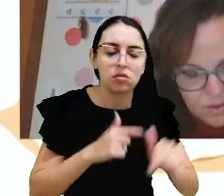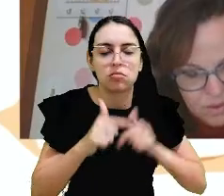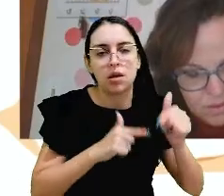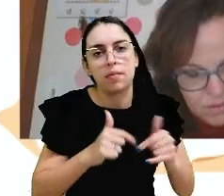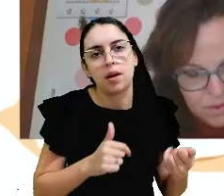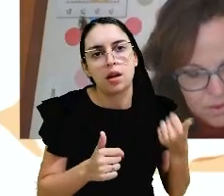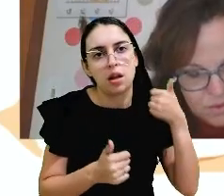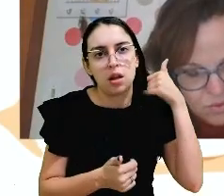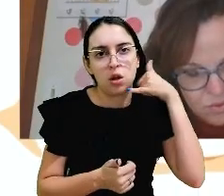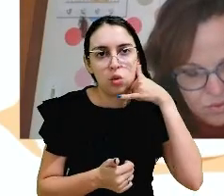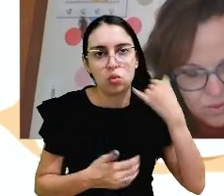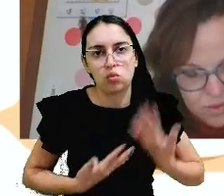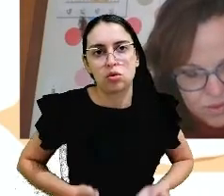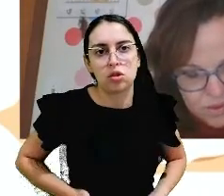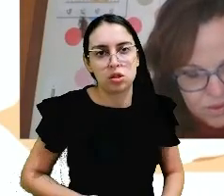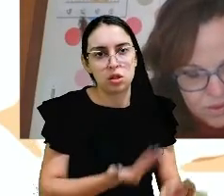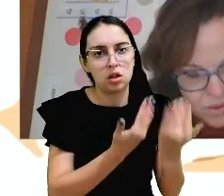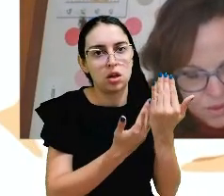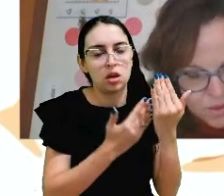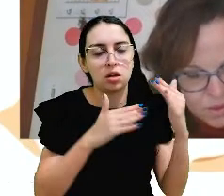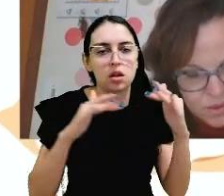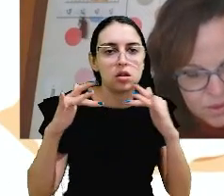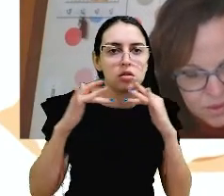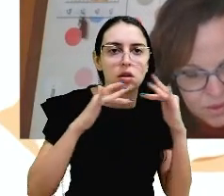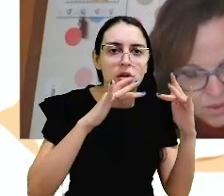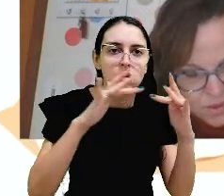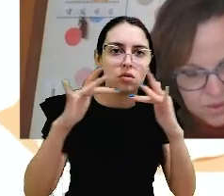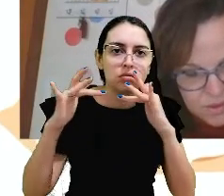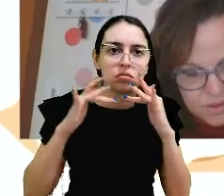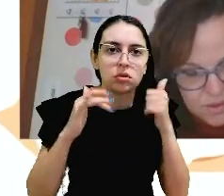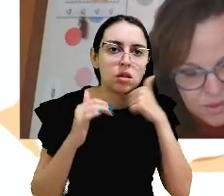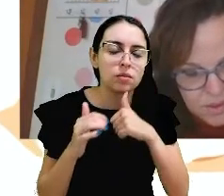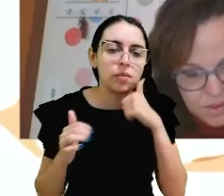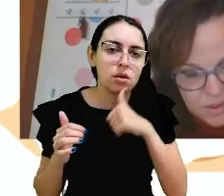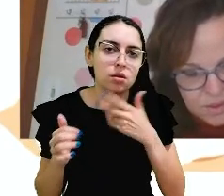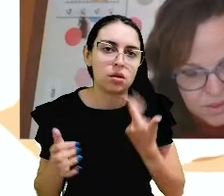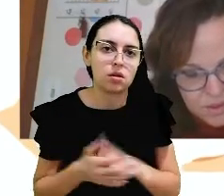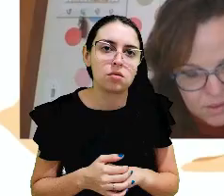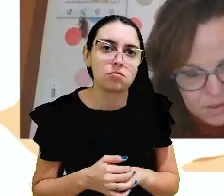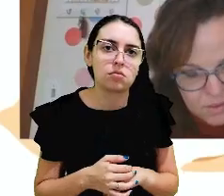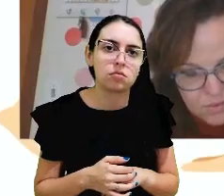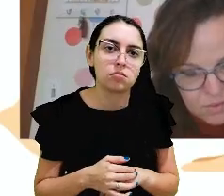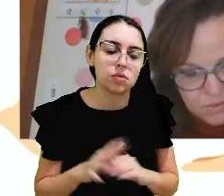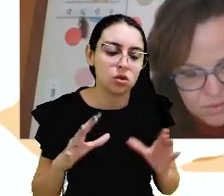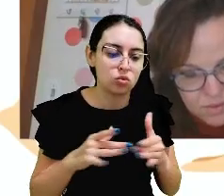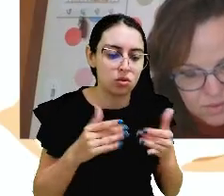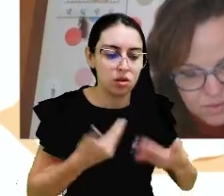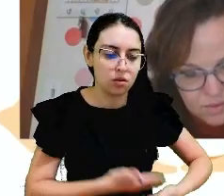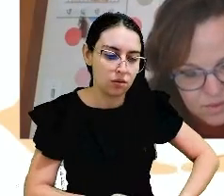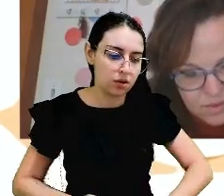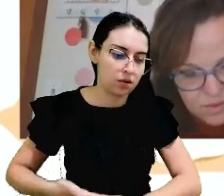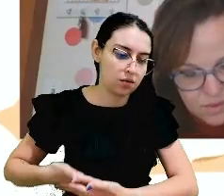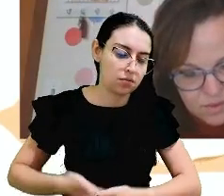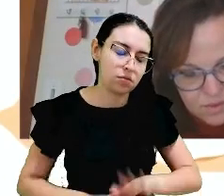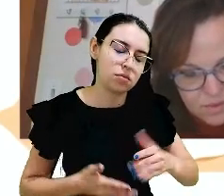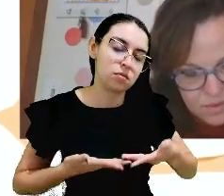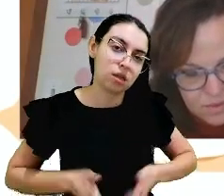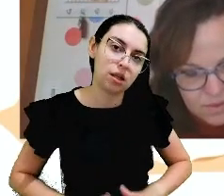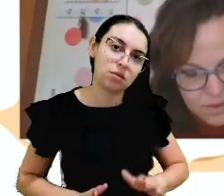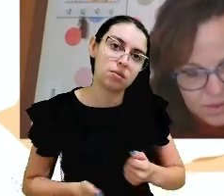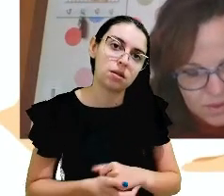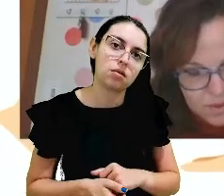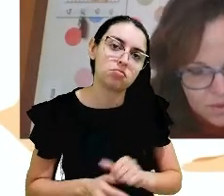enseja relações entre mulheres, né? Em relações que estão em torno da maternidade, mas que são